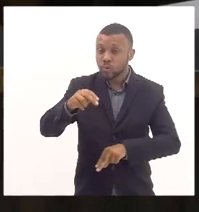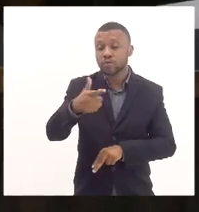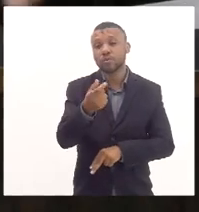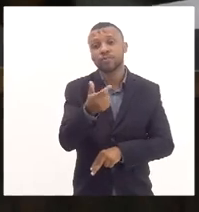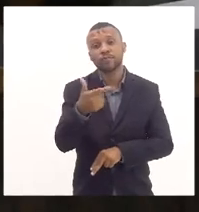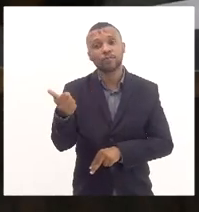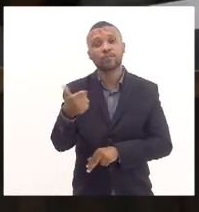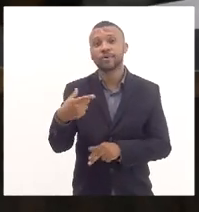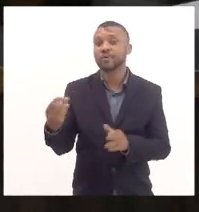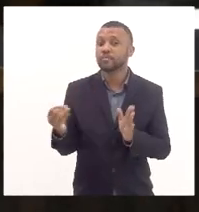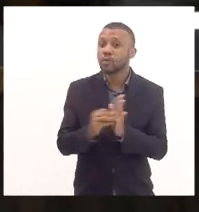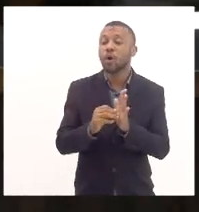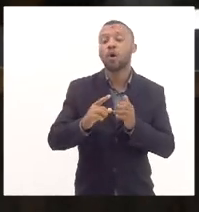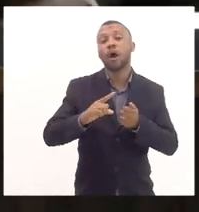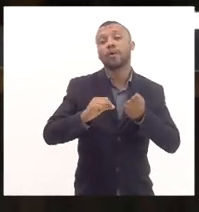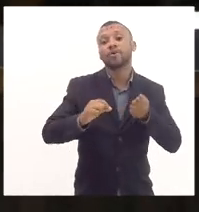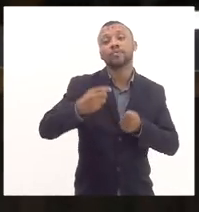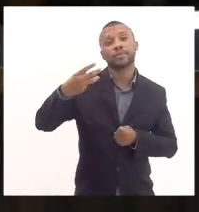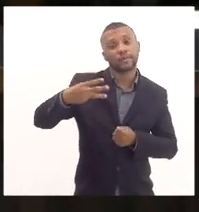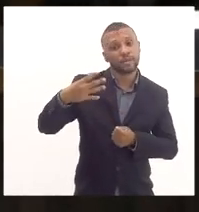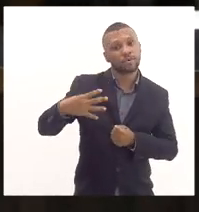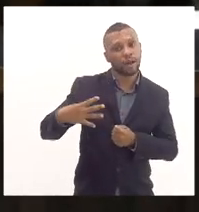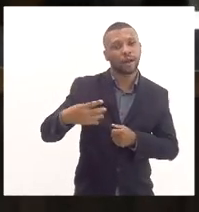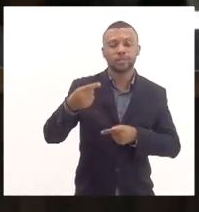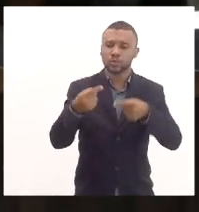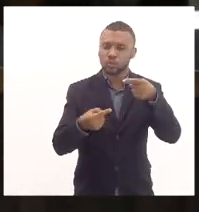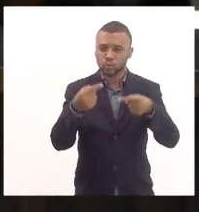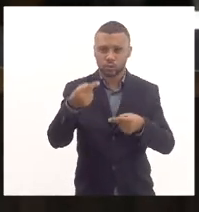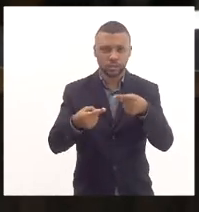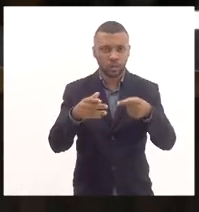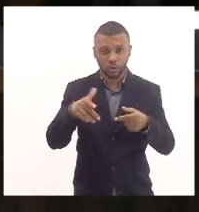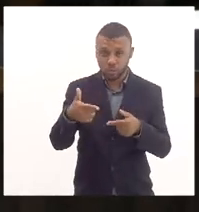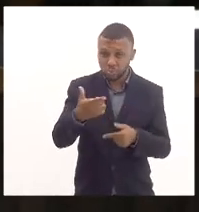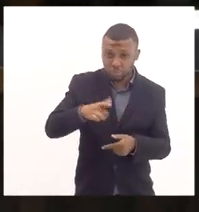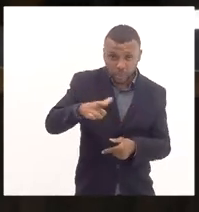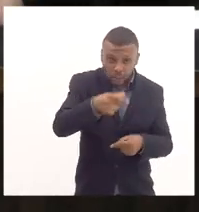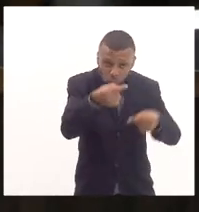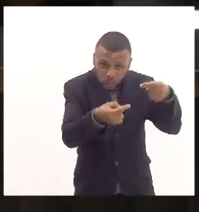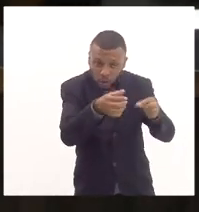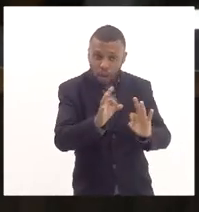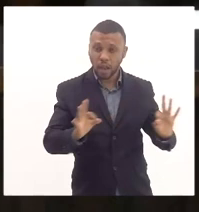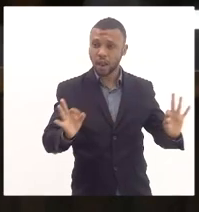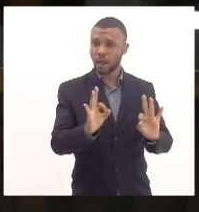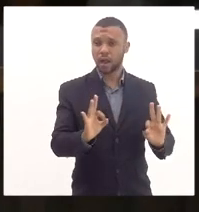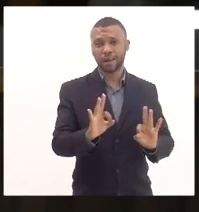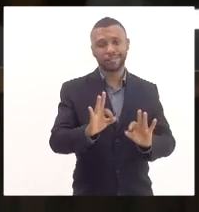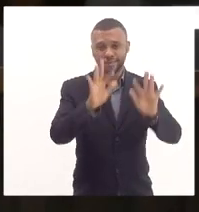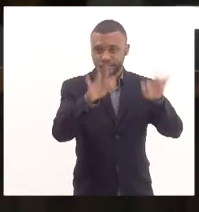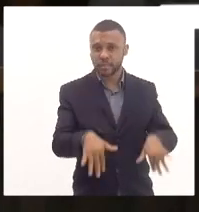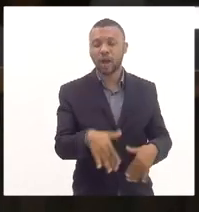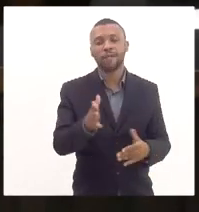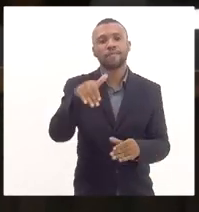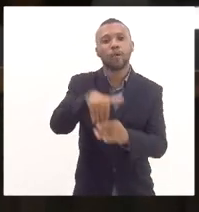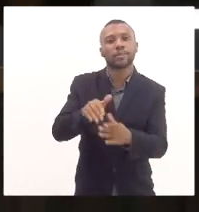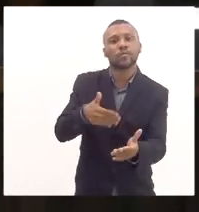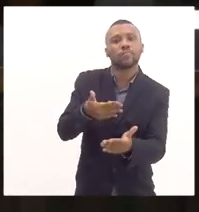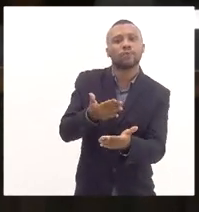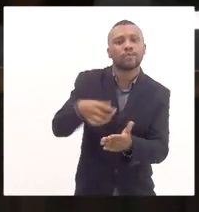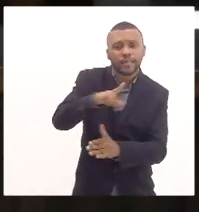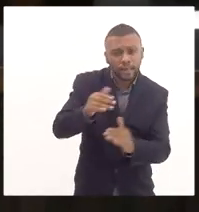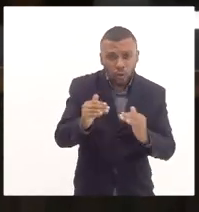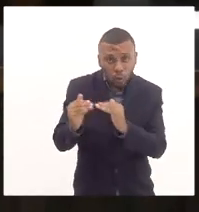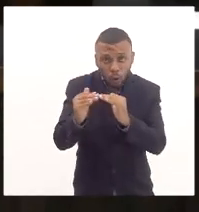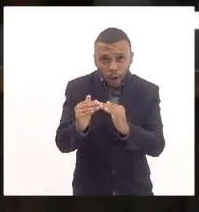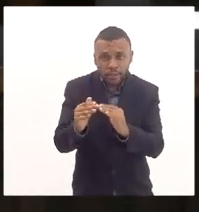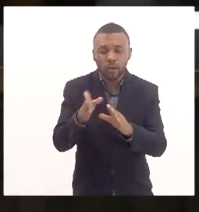artigo 3º e 4º em discussão não havendo Quem Queira discutir encerrada a discussão e votação se eu te quer